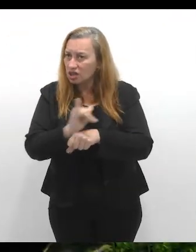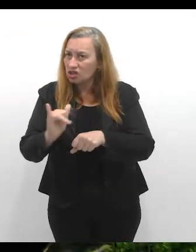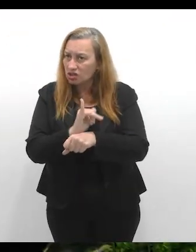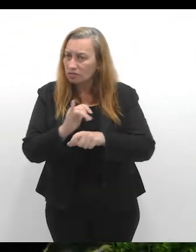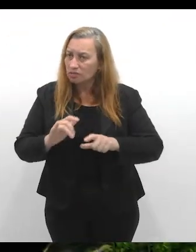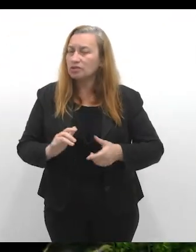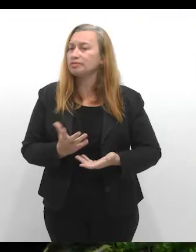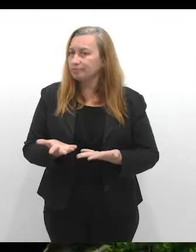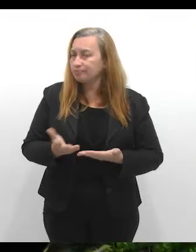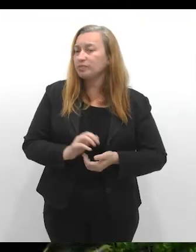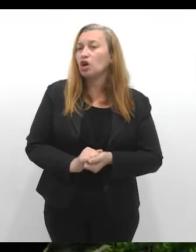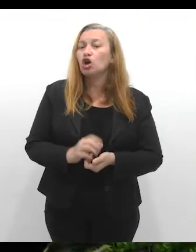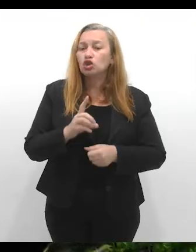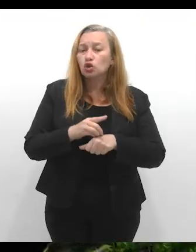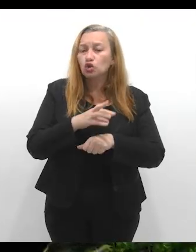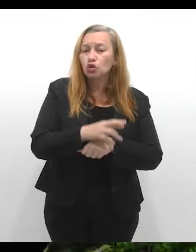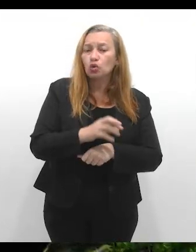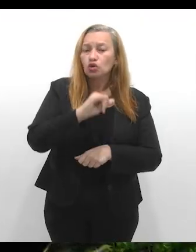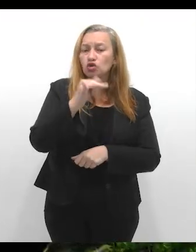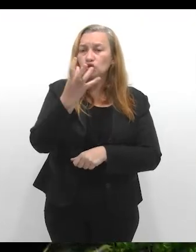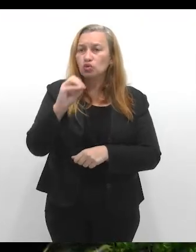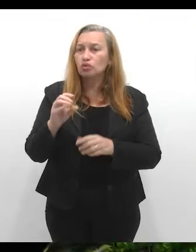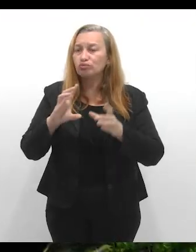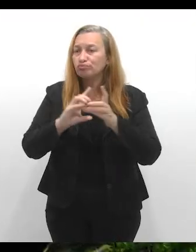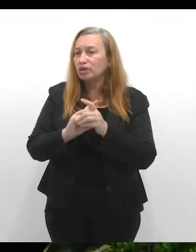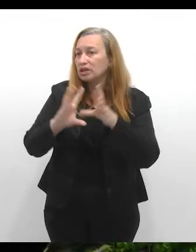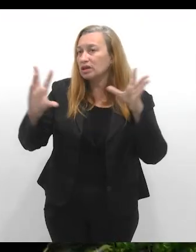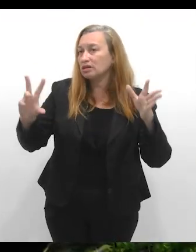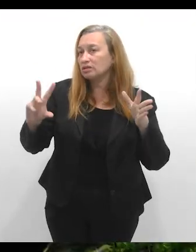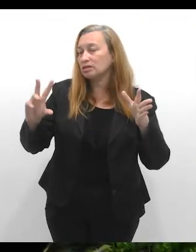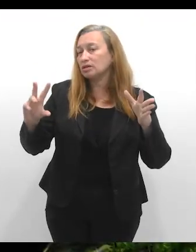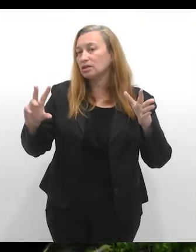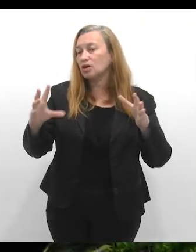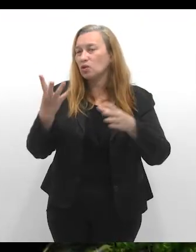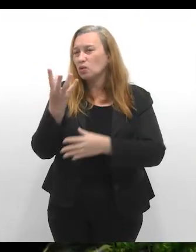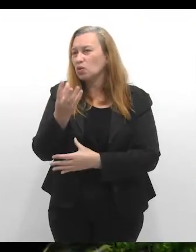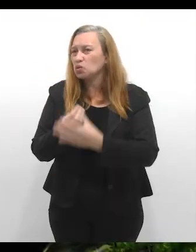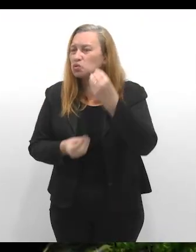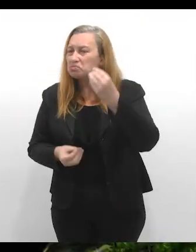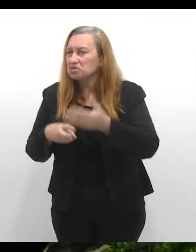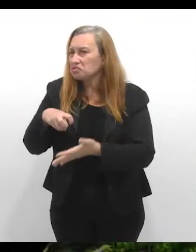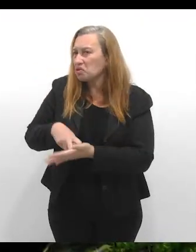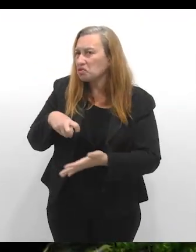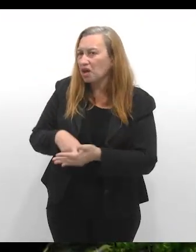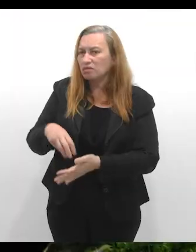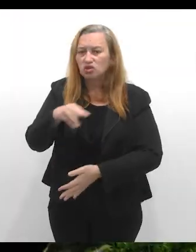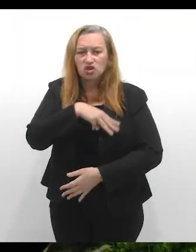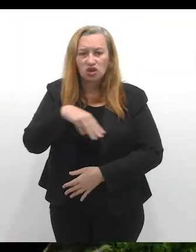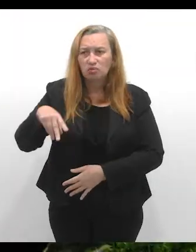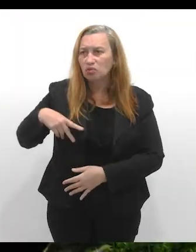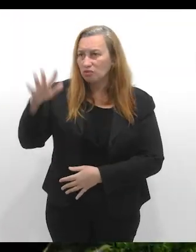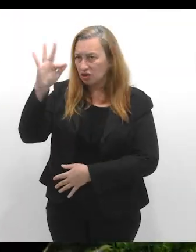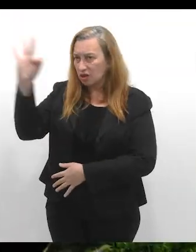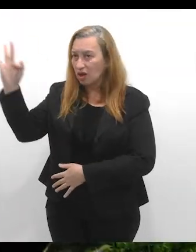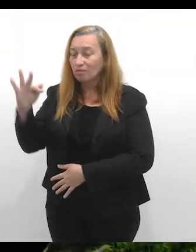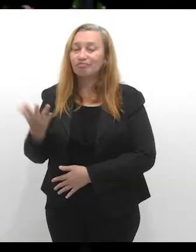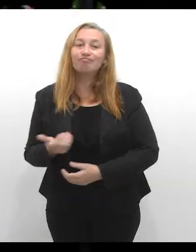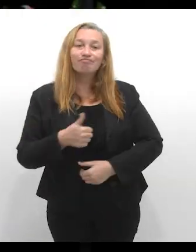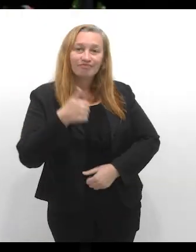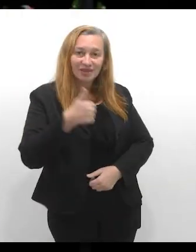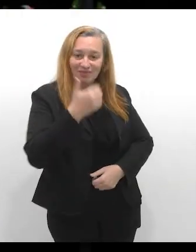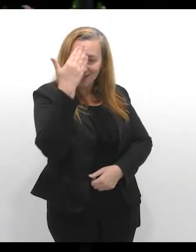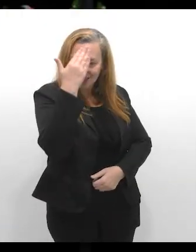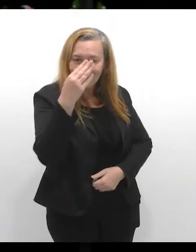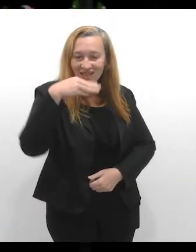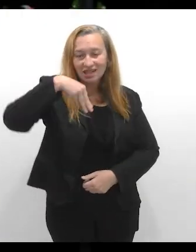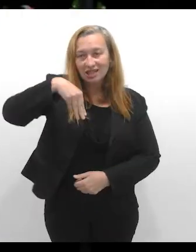adotar medidas em relação a isso. Doutor Júlio, o contexto da democracia, o desaparecimento forçado e o Ministério Público Federal. Bom,